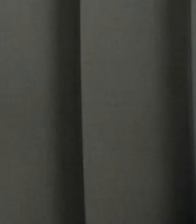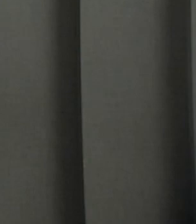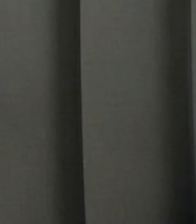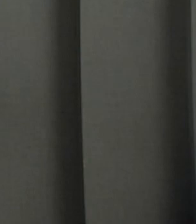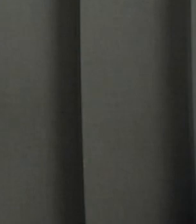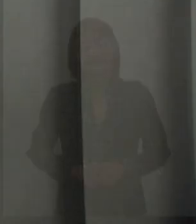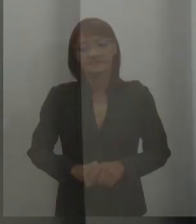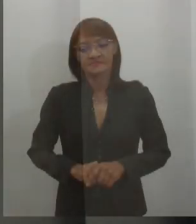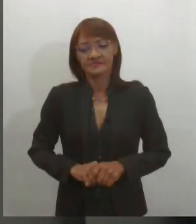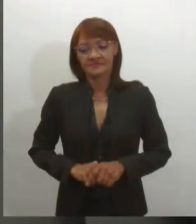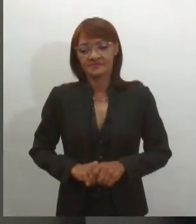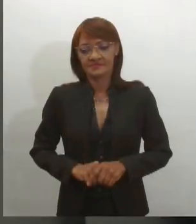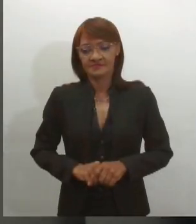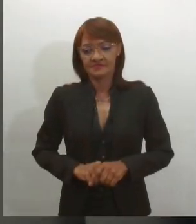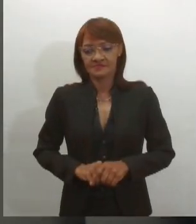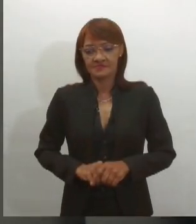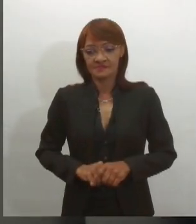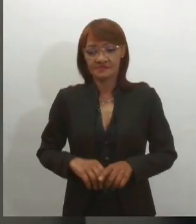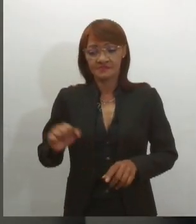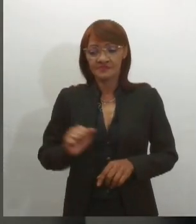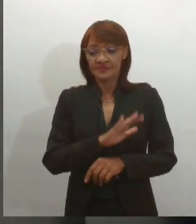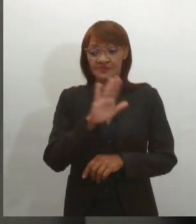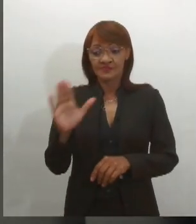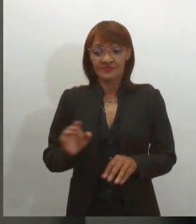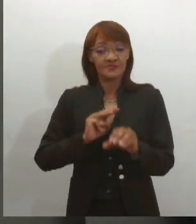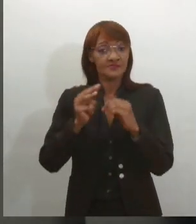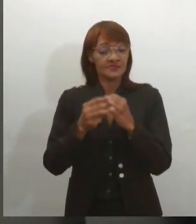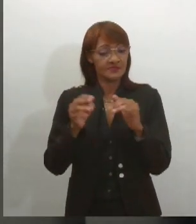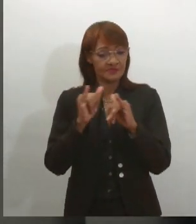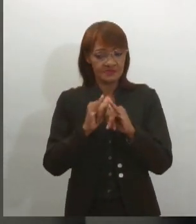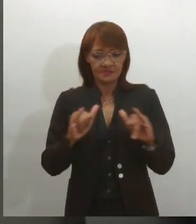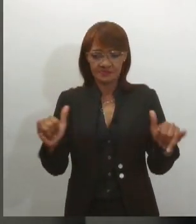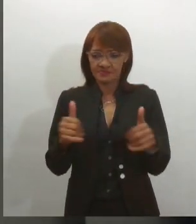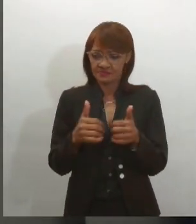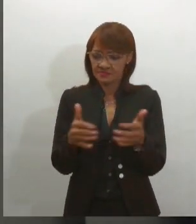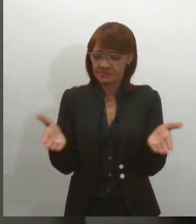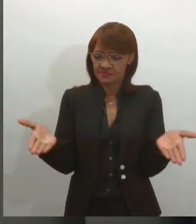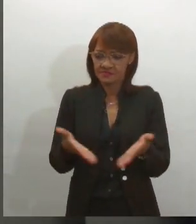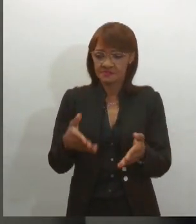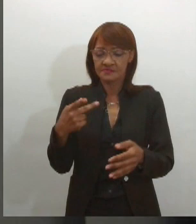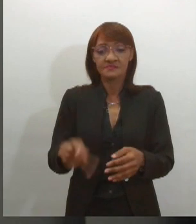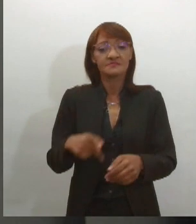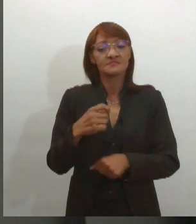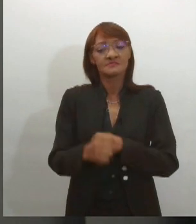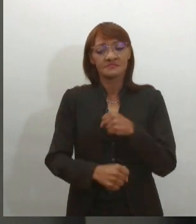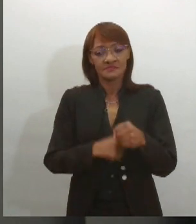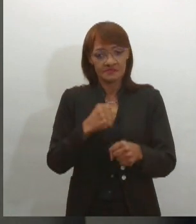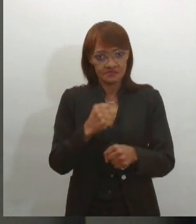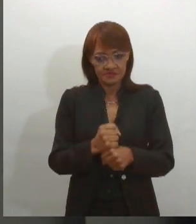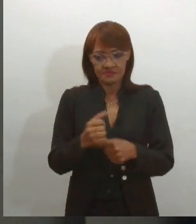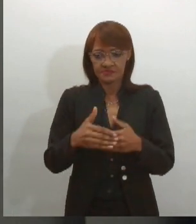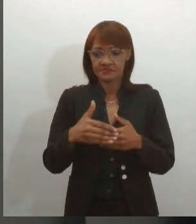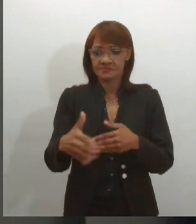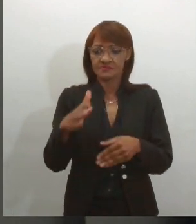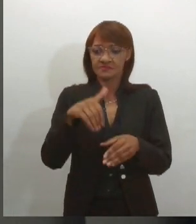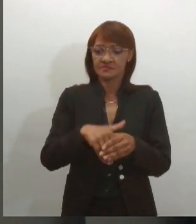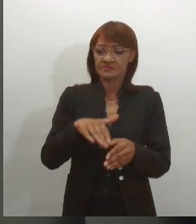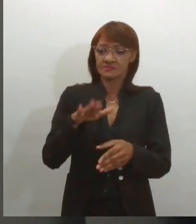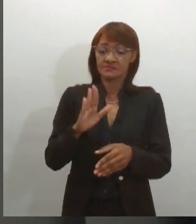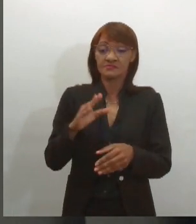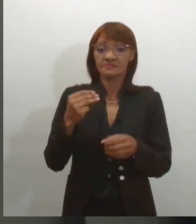Olá o informativo TV ales está no a Olha este ano tem pleito eleitoral para os municípios e nestas